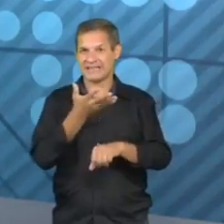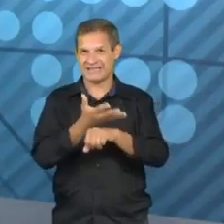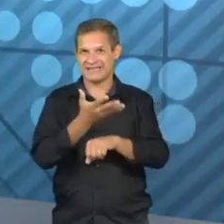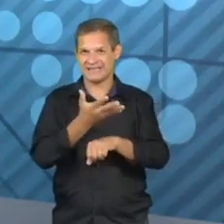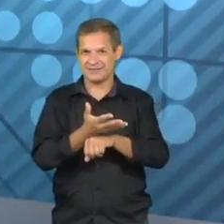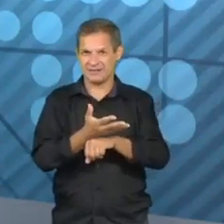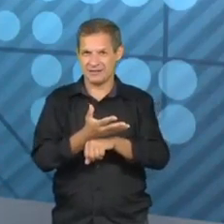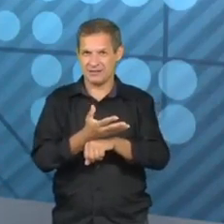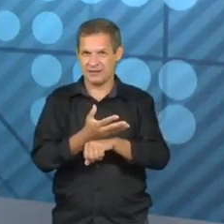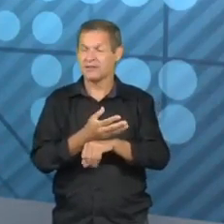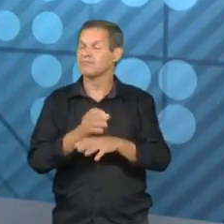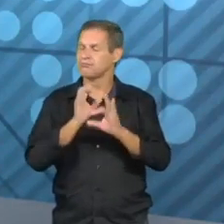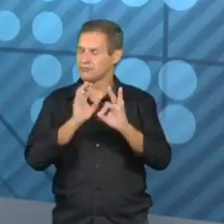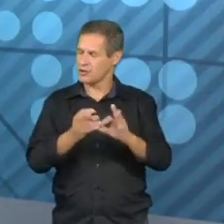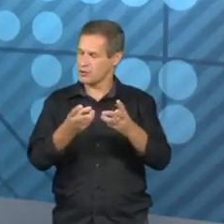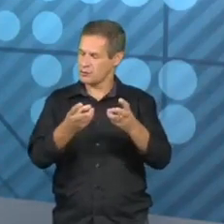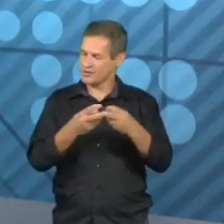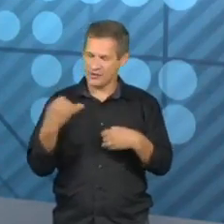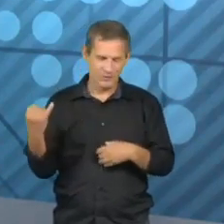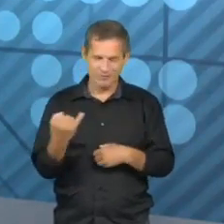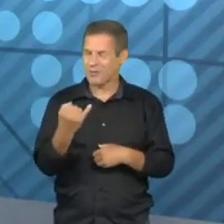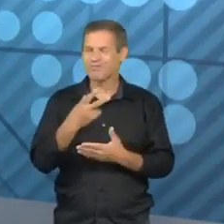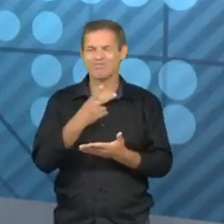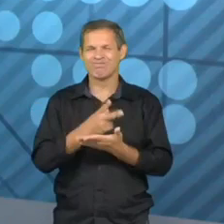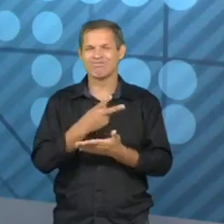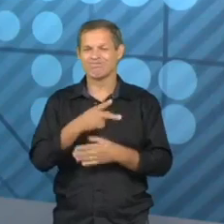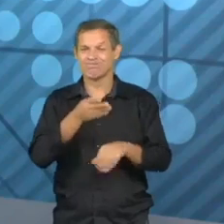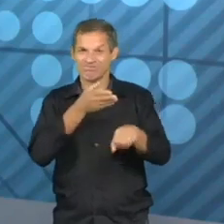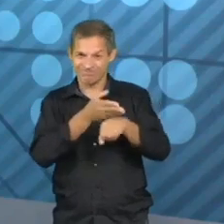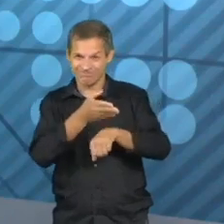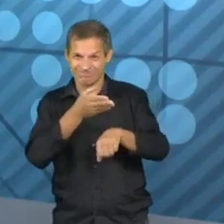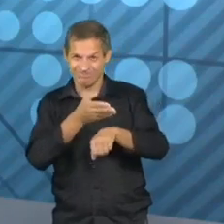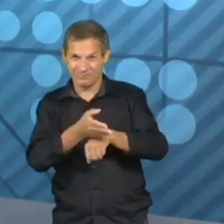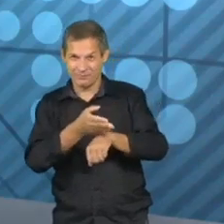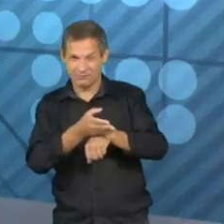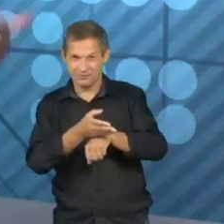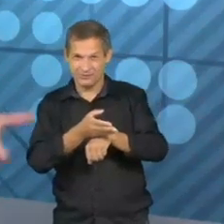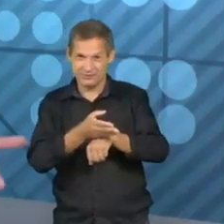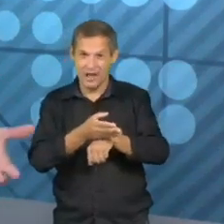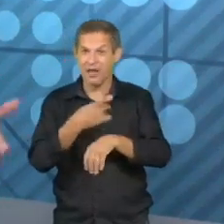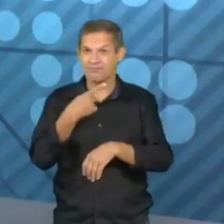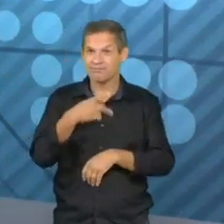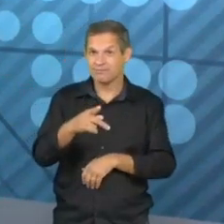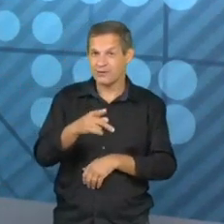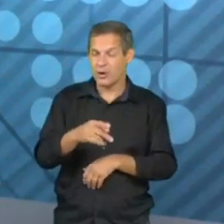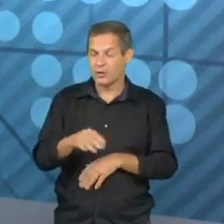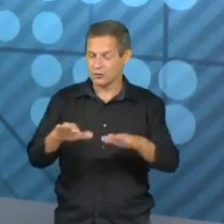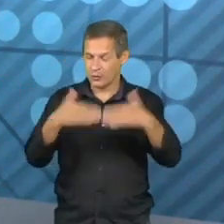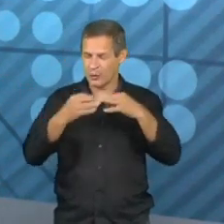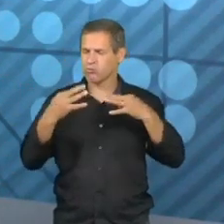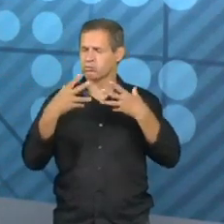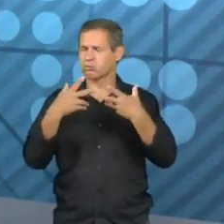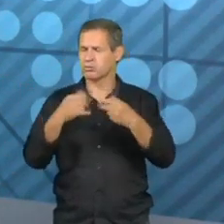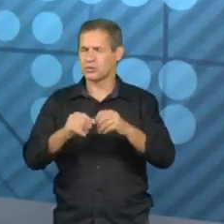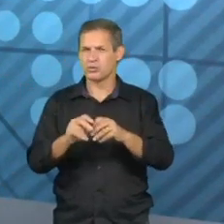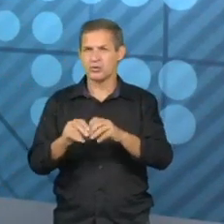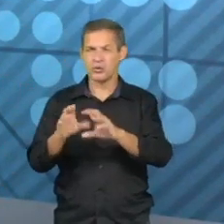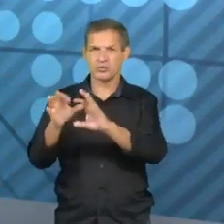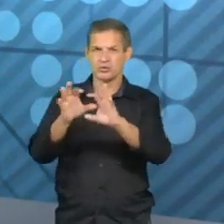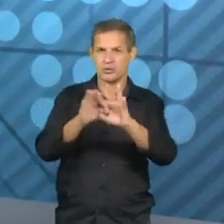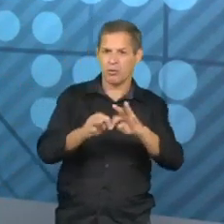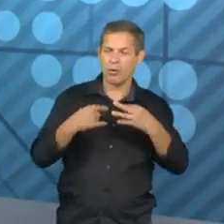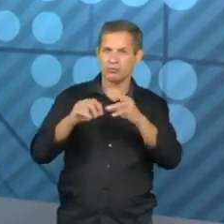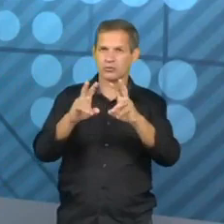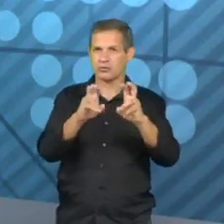disciplina, sabendo, óbvio, que é muito importante a sua participação, a sua atenção em todos os contextos, todos